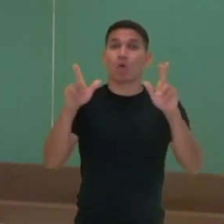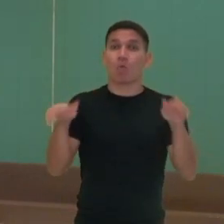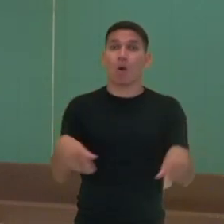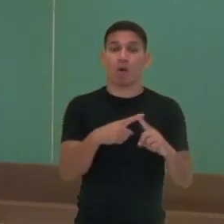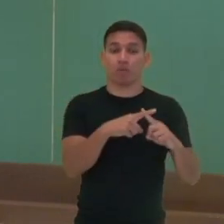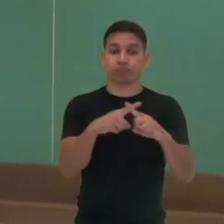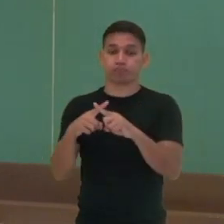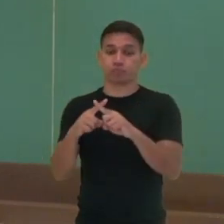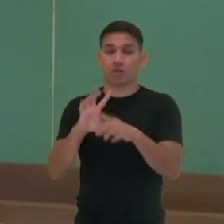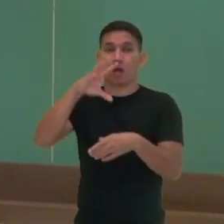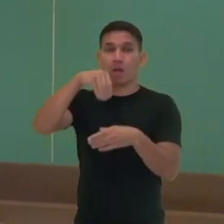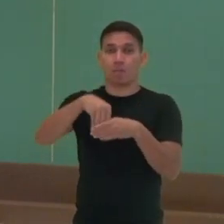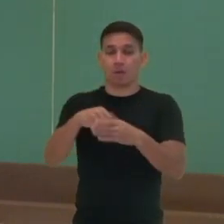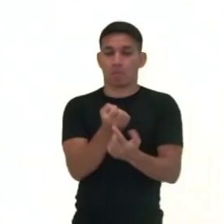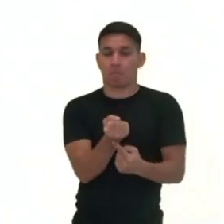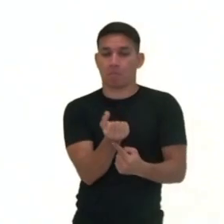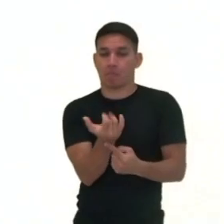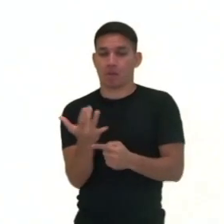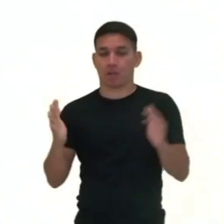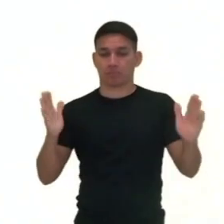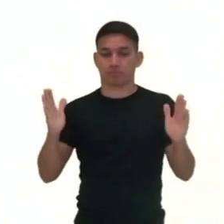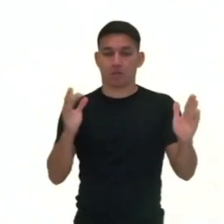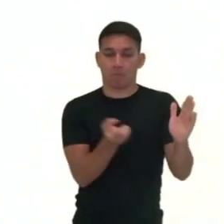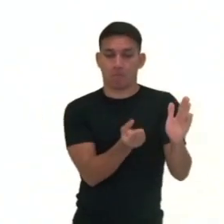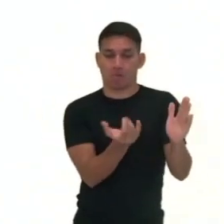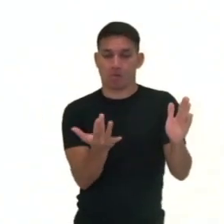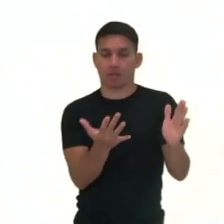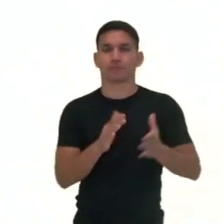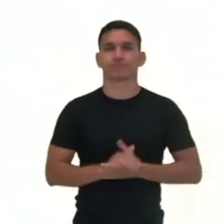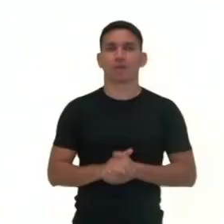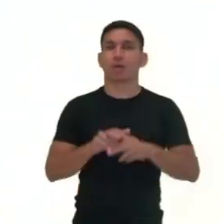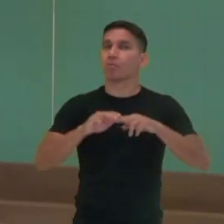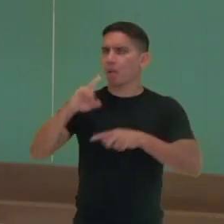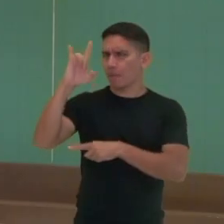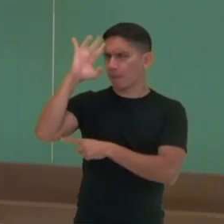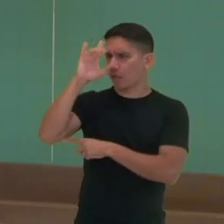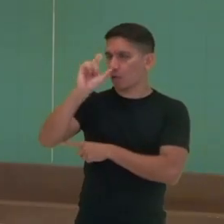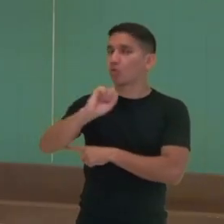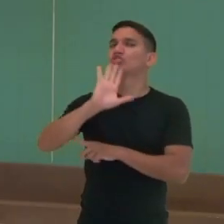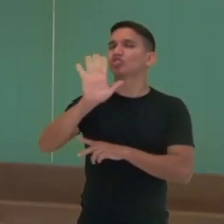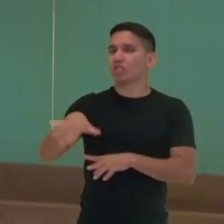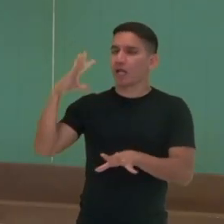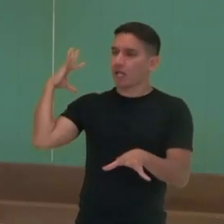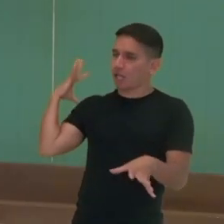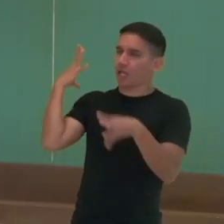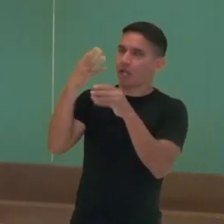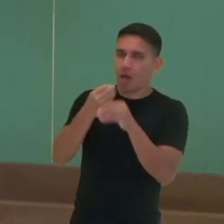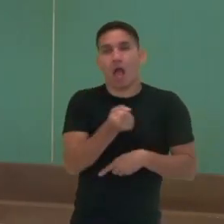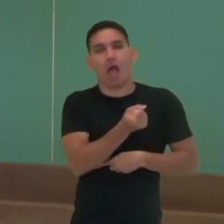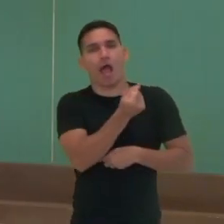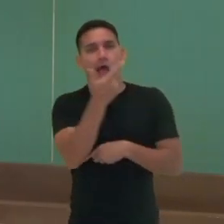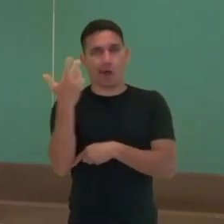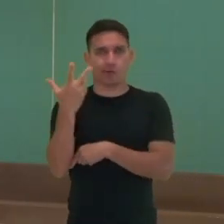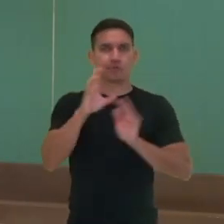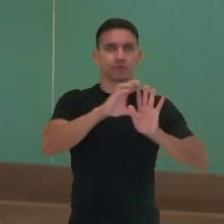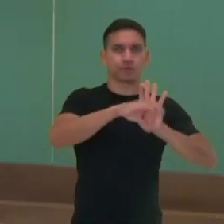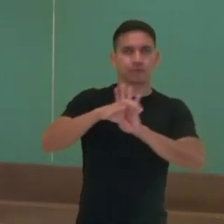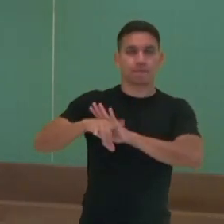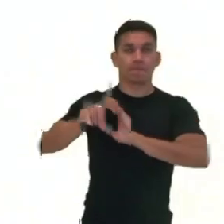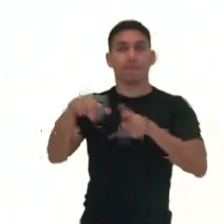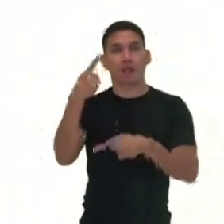meios, certo? Então, vamos pensar um pouquinho, agora que a gente recapitulou alguns conceitos? Então,